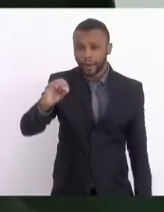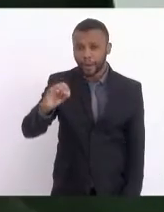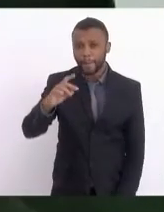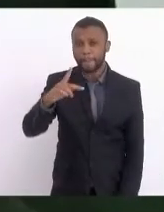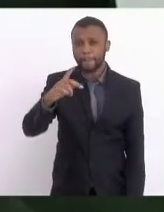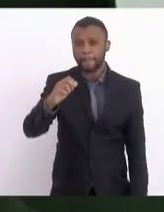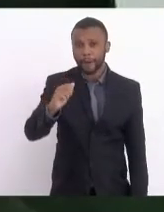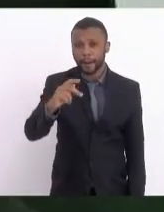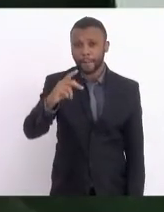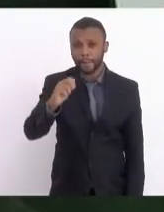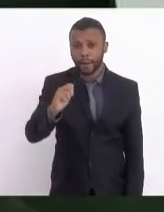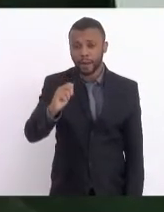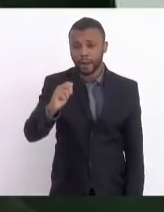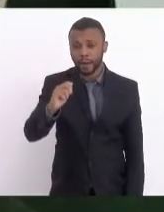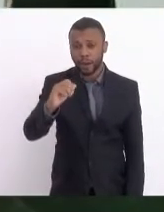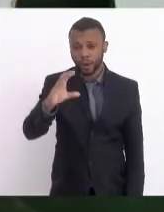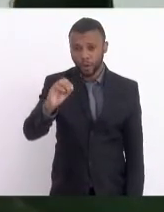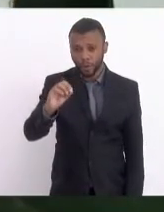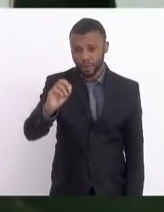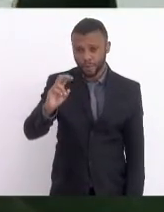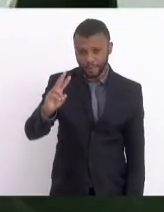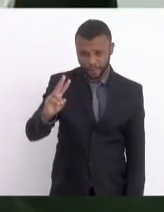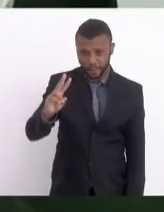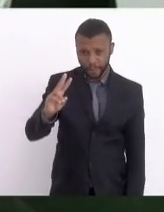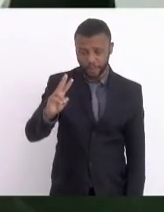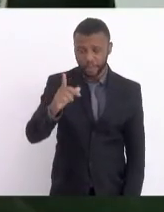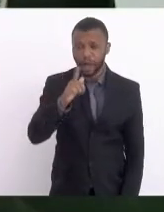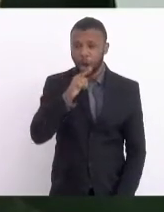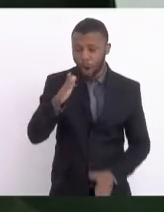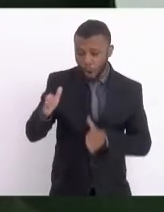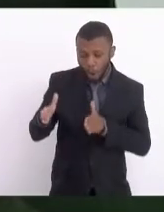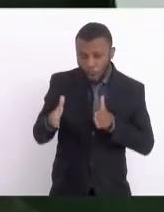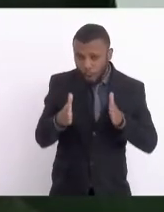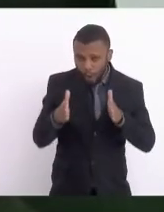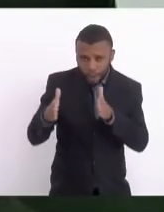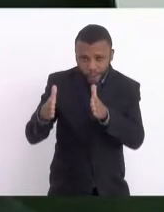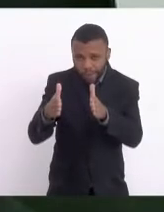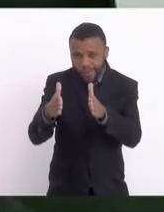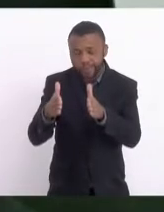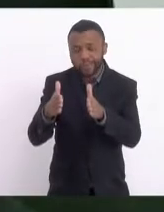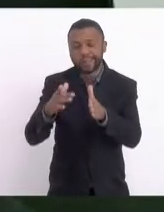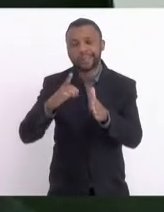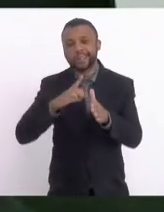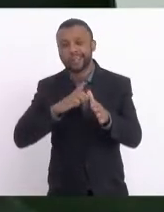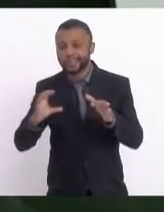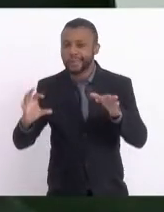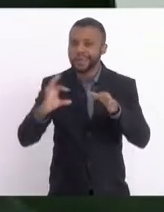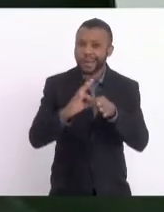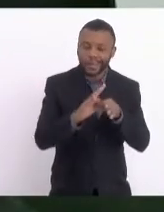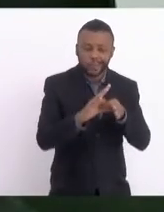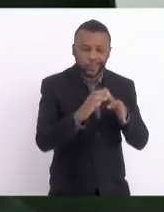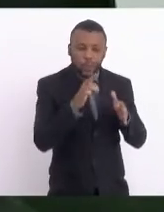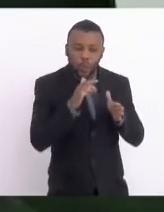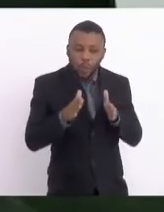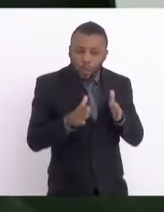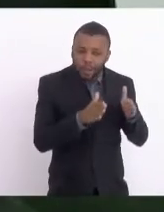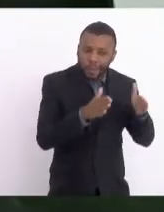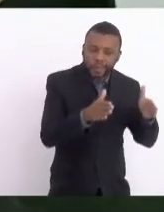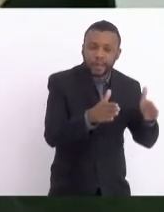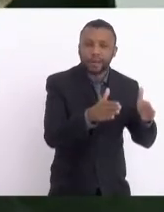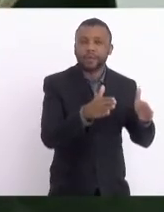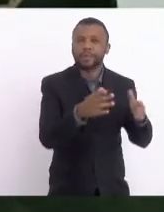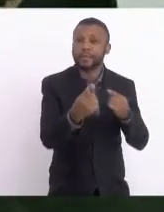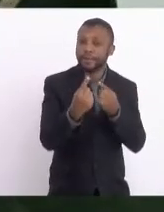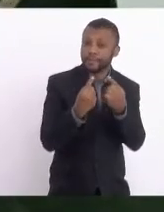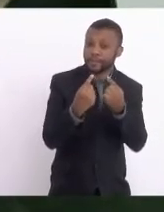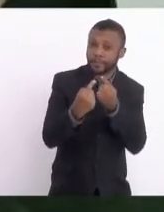e deságua no canal da Presidente Vargas, que vai desaguar no canal da Francisco Bicalho em